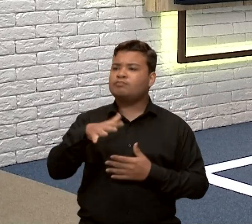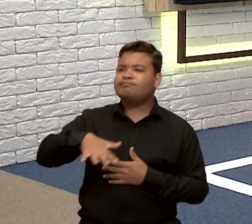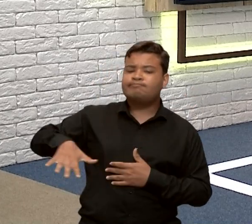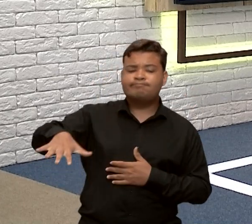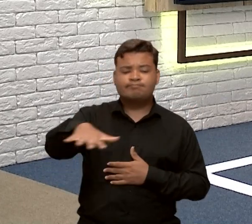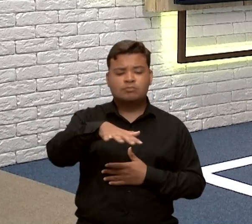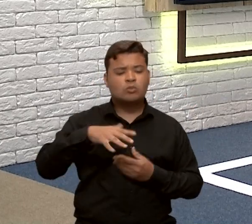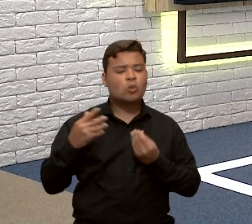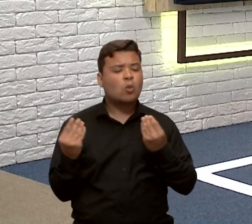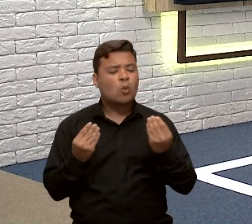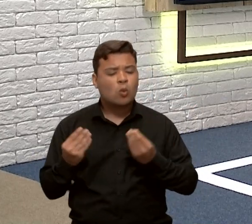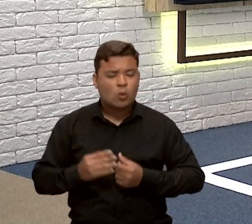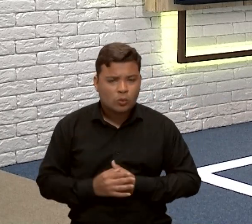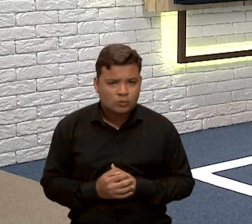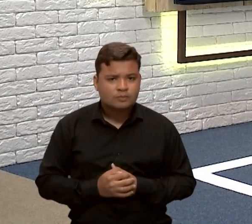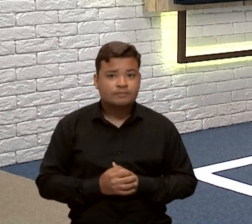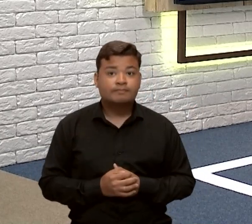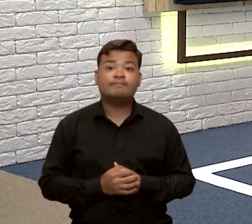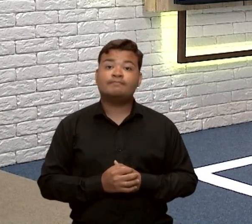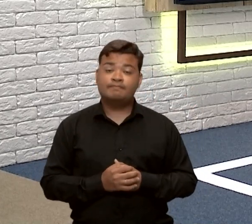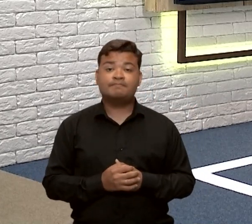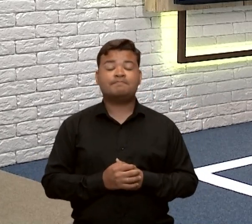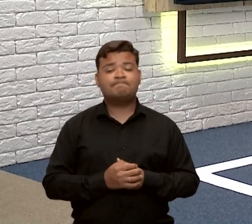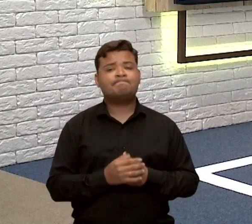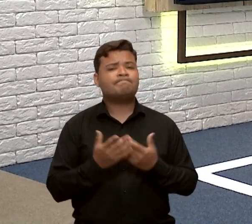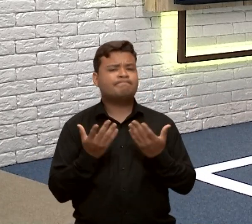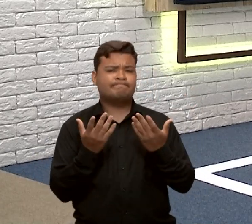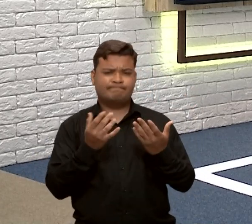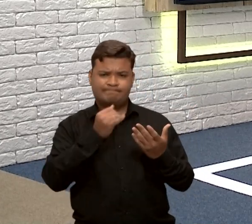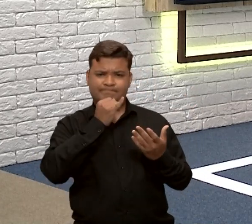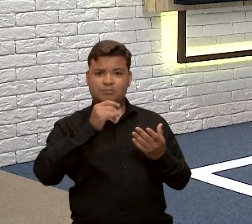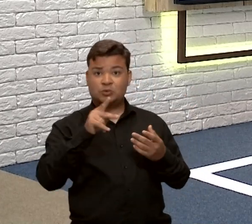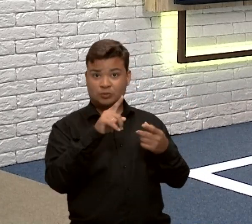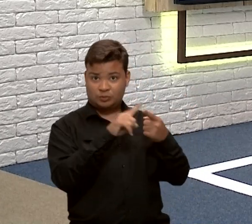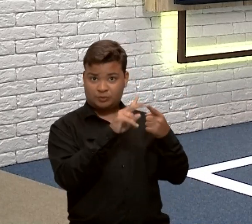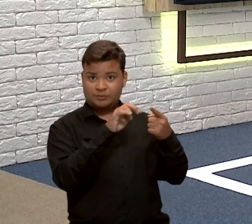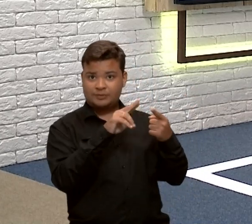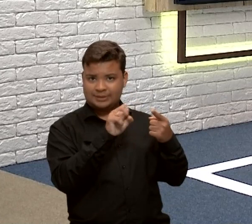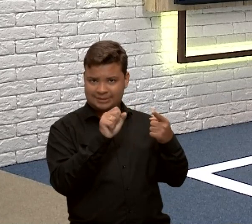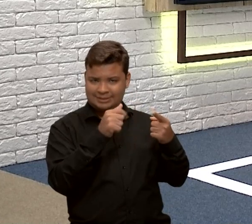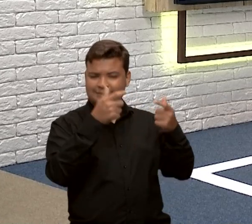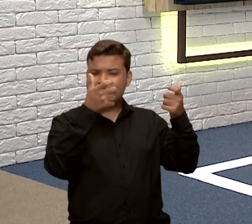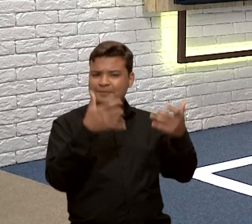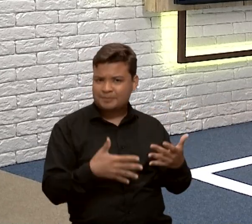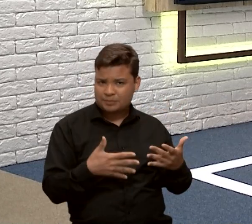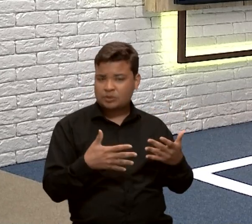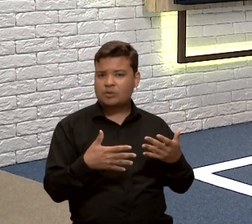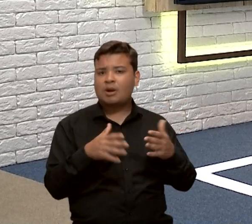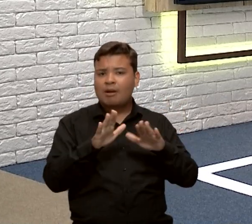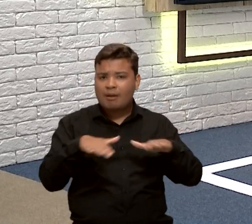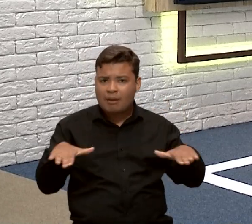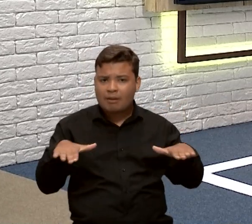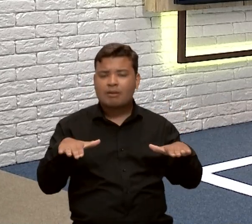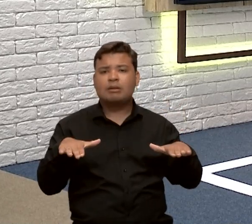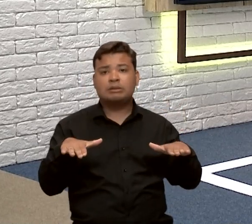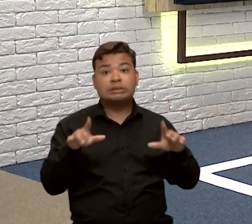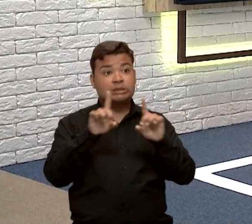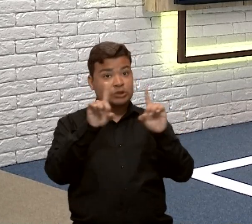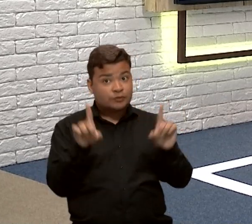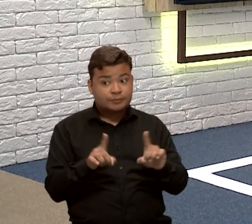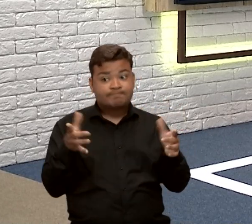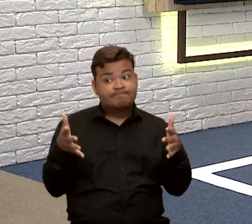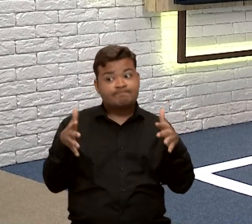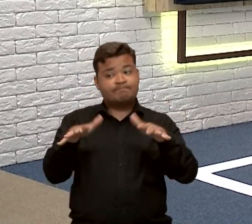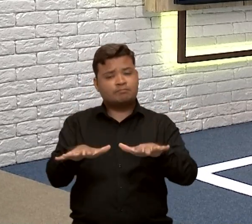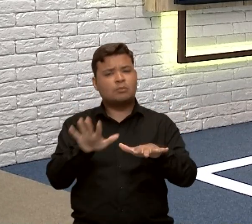gente pode avaliar, né, essa inclusão, como disse a professora Vanessa, das crianças que têm deficiência, como é que a